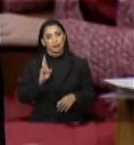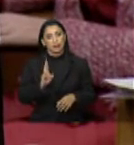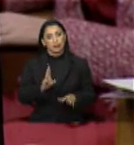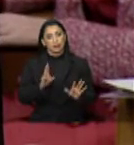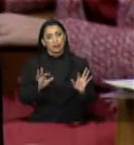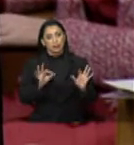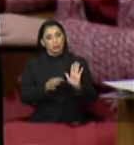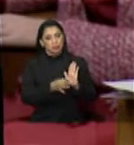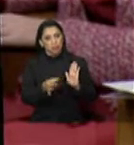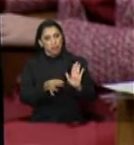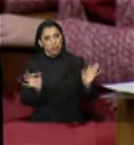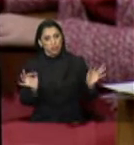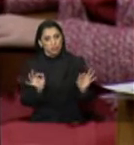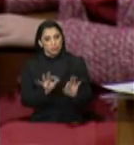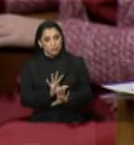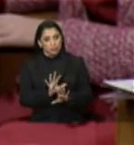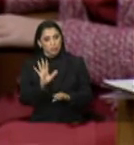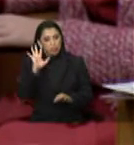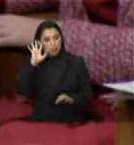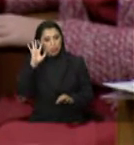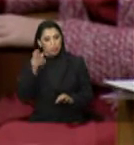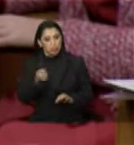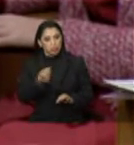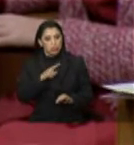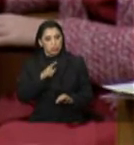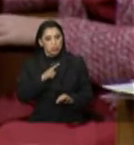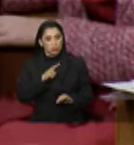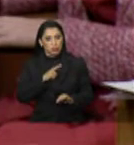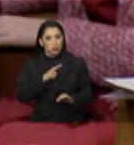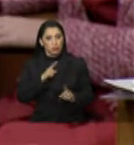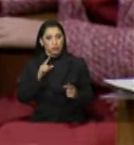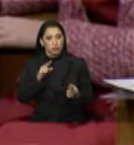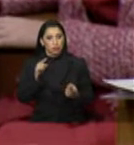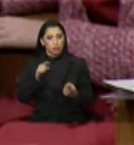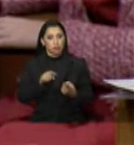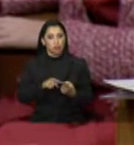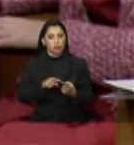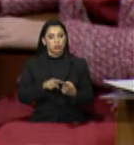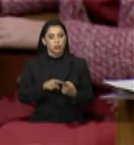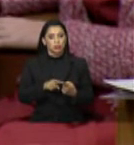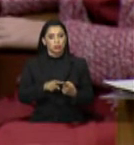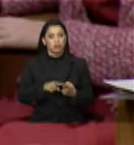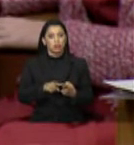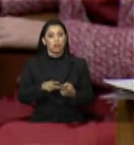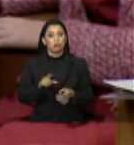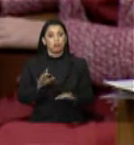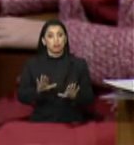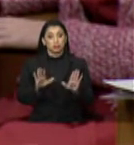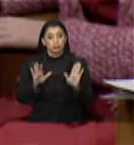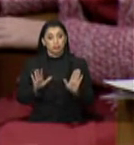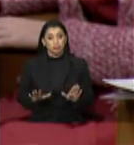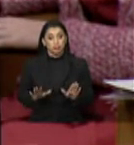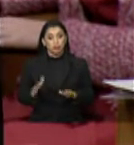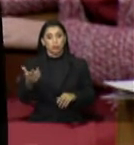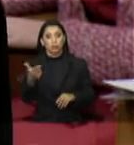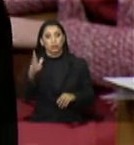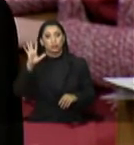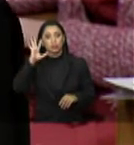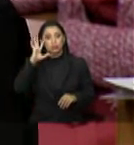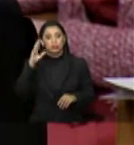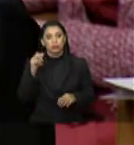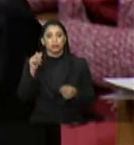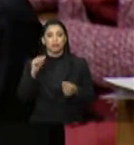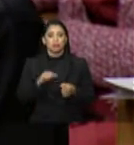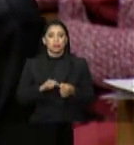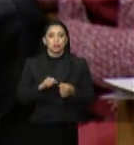a decisão ressendenda não tratou da questão objeto da ação de repetição de indébito dessa forma outra decisão deve ser